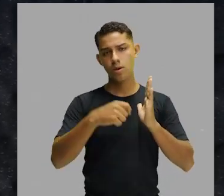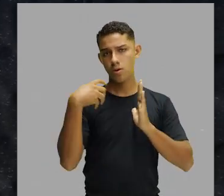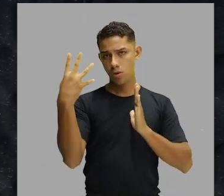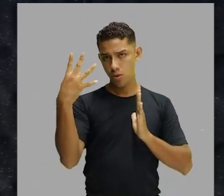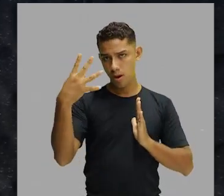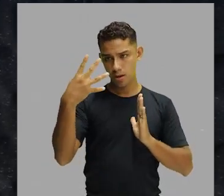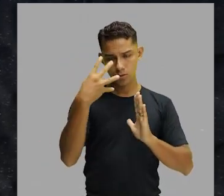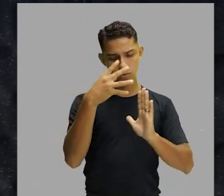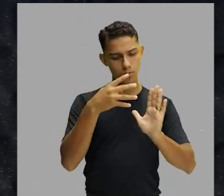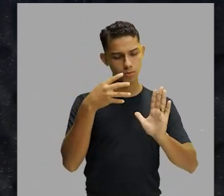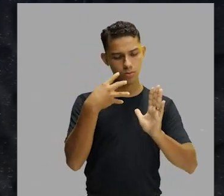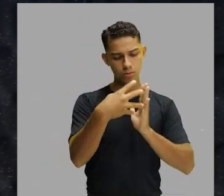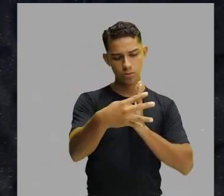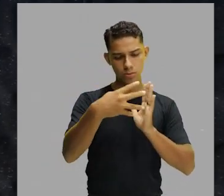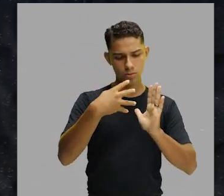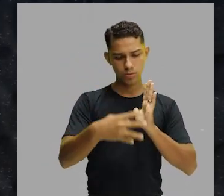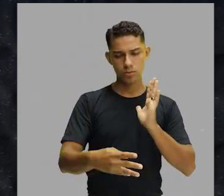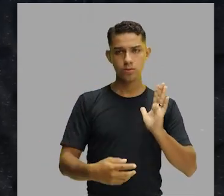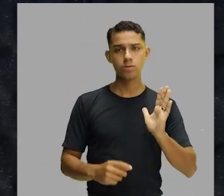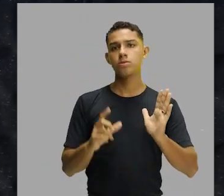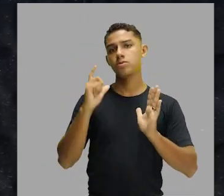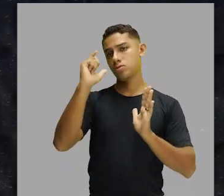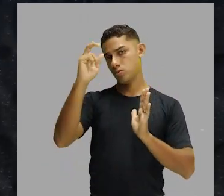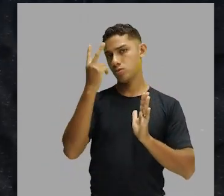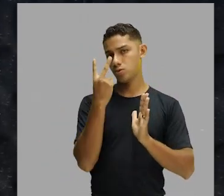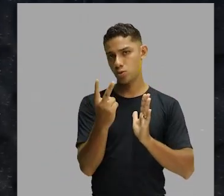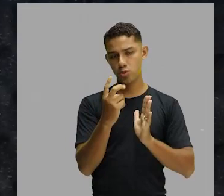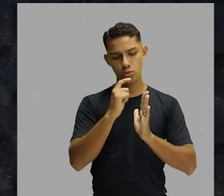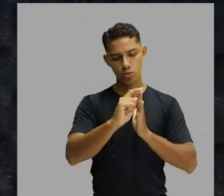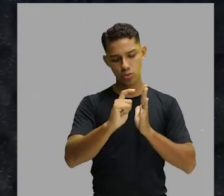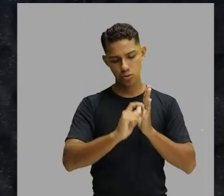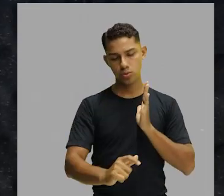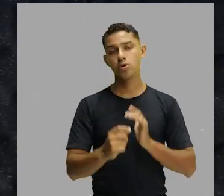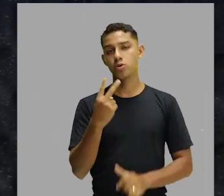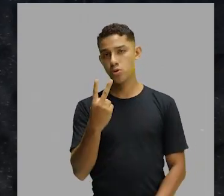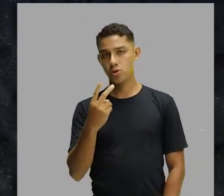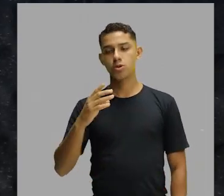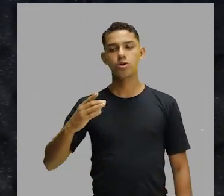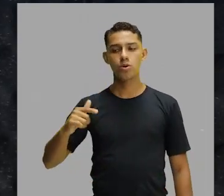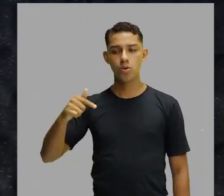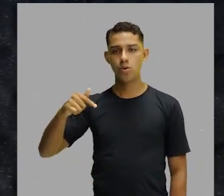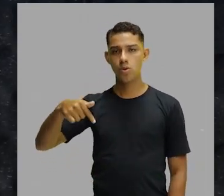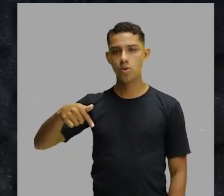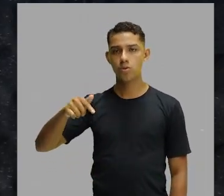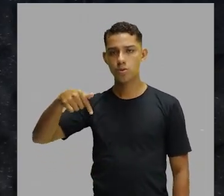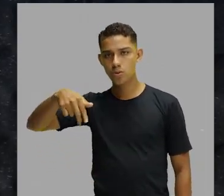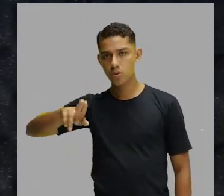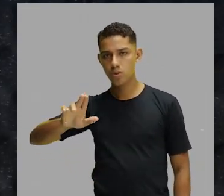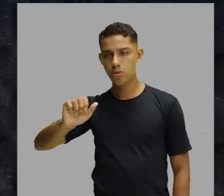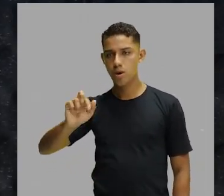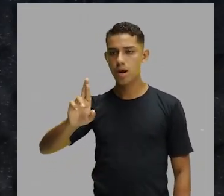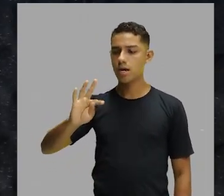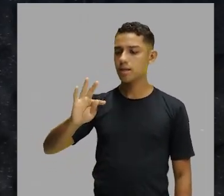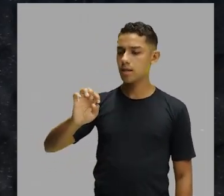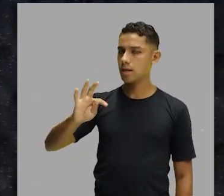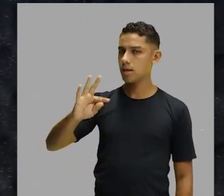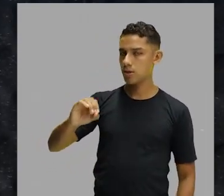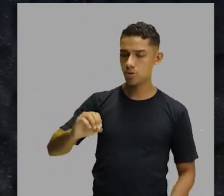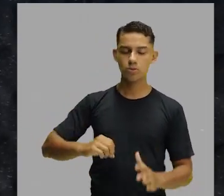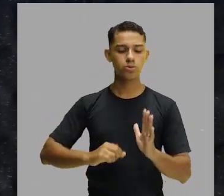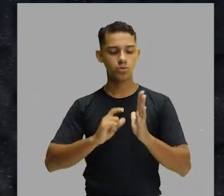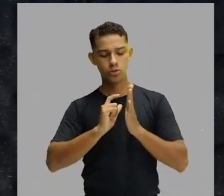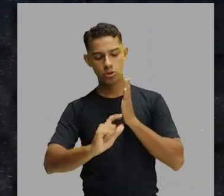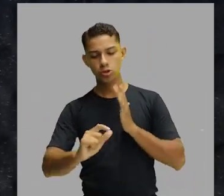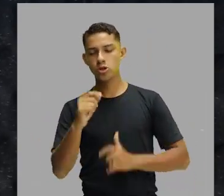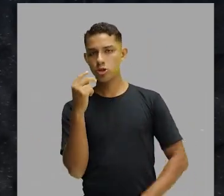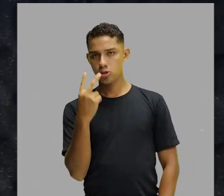estrofes. 2 com 4 versos, nós chamamos de 2 quartetos, e 2 tercetos. E aí você vai ver que